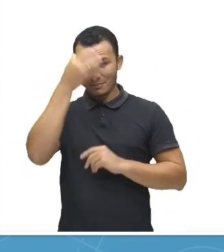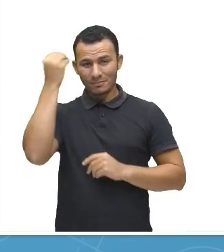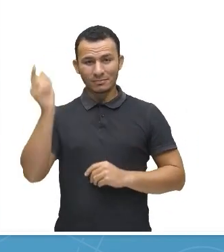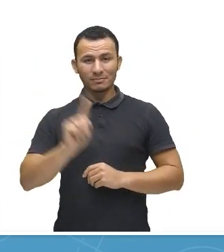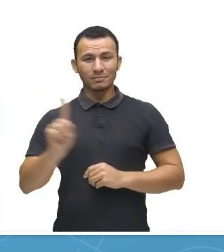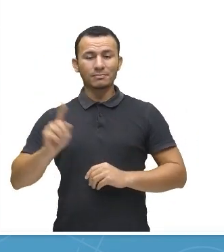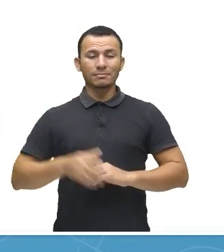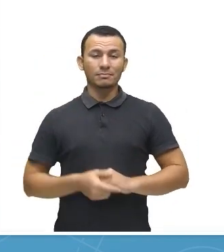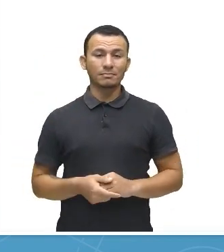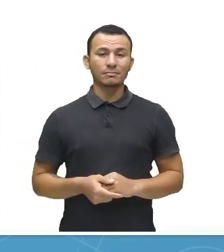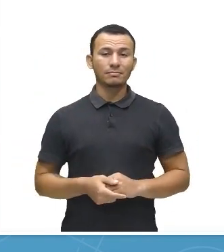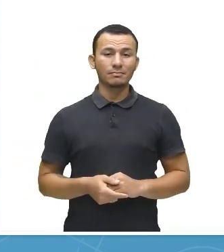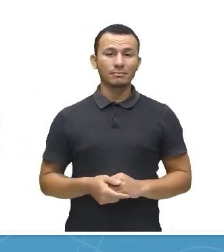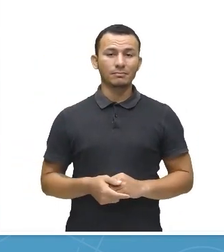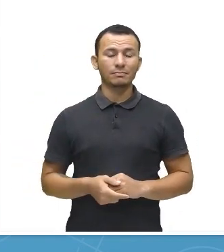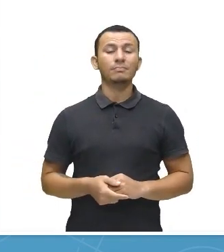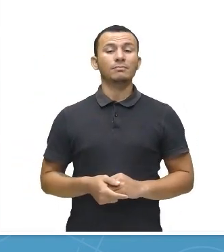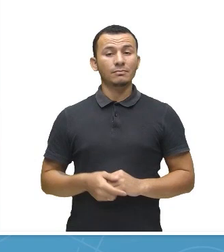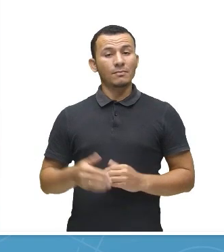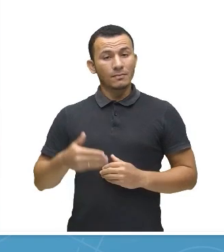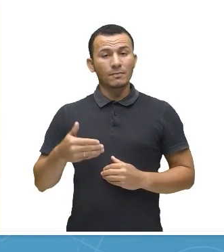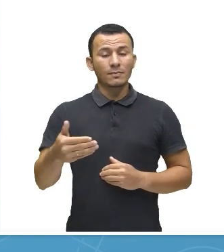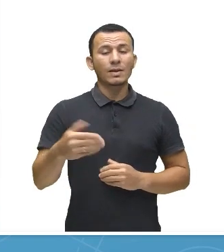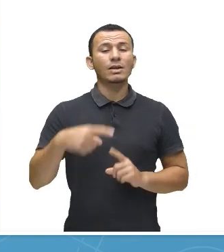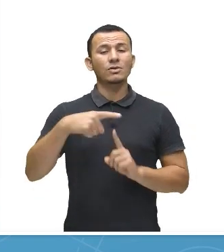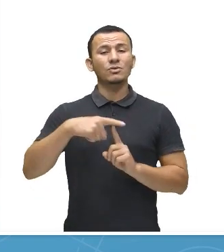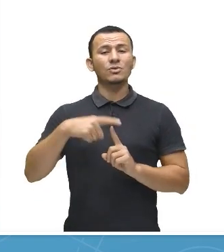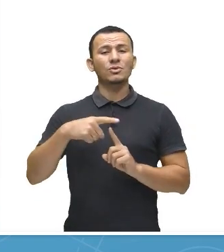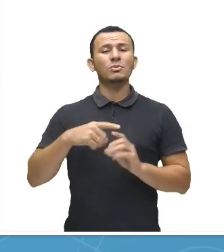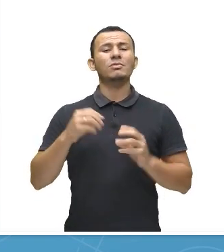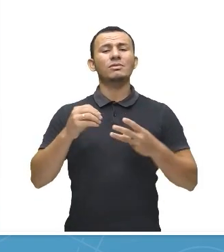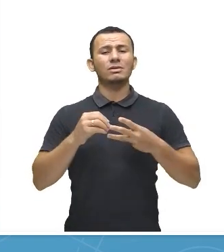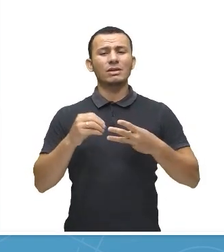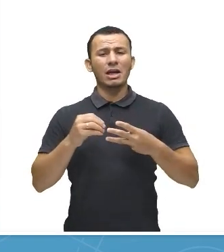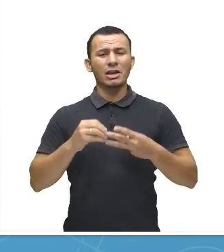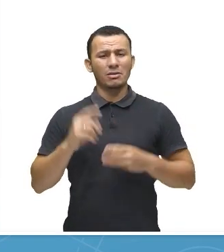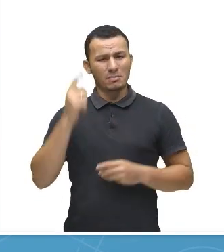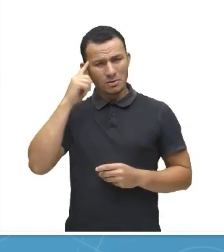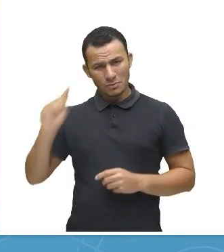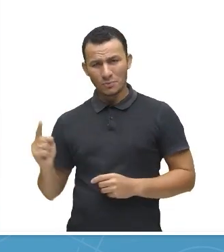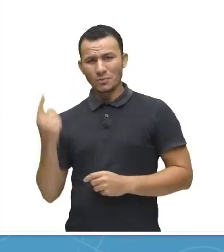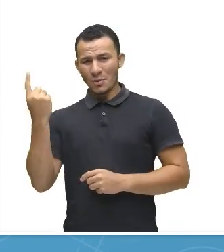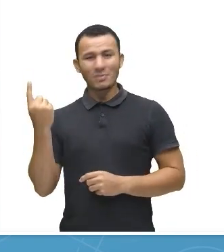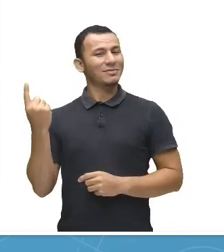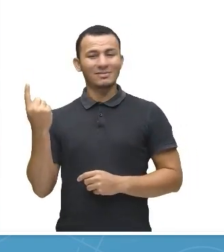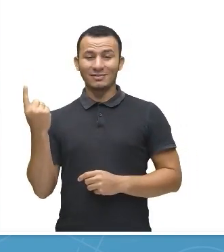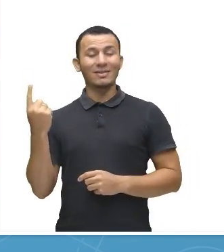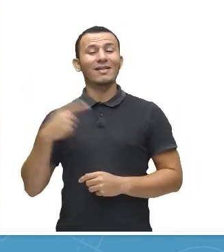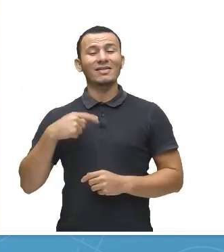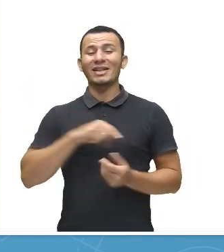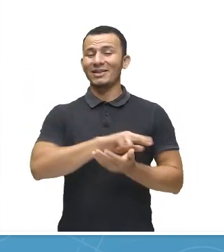E continuando agora, nós vamos falar sobre os tipos de células, porque não existem só um tipo de célula, existem vários tipos de